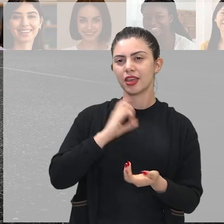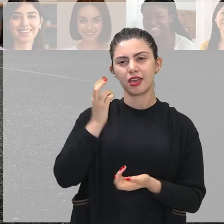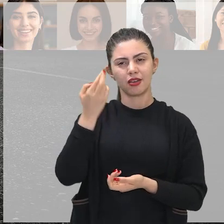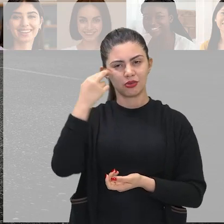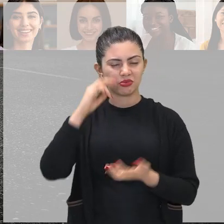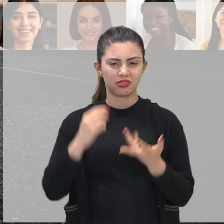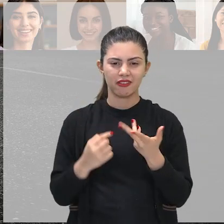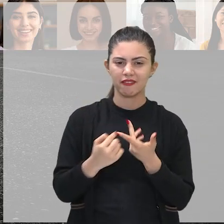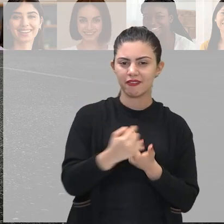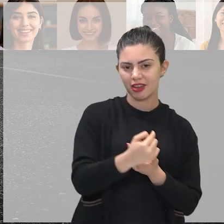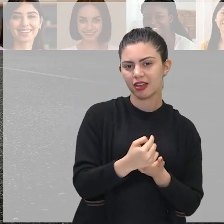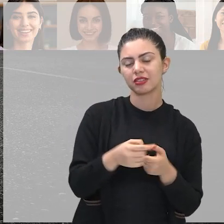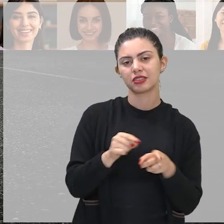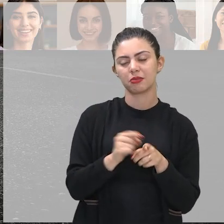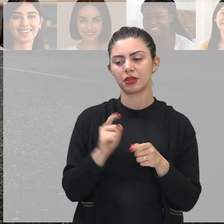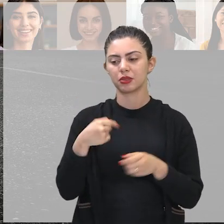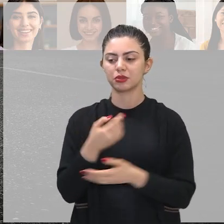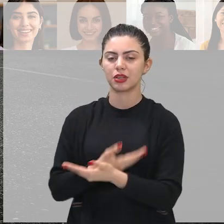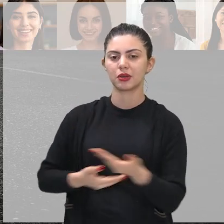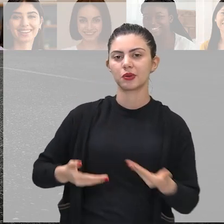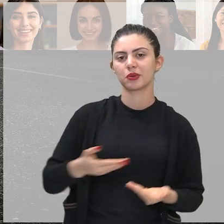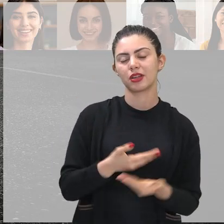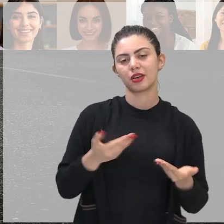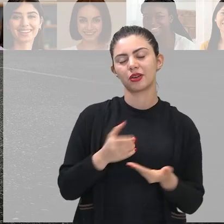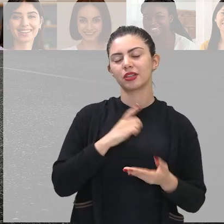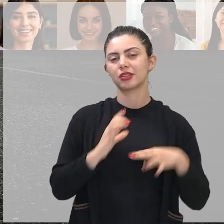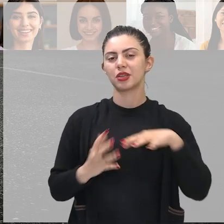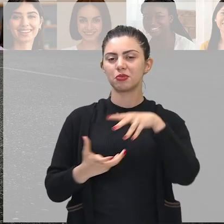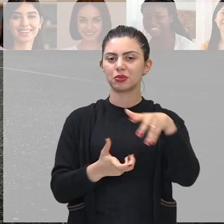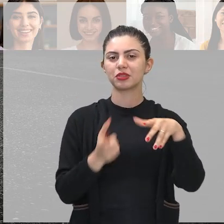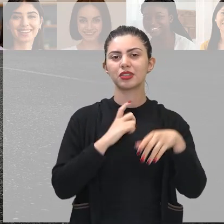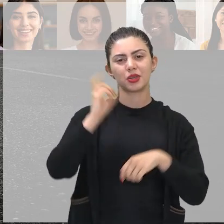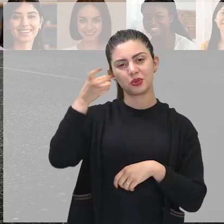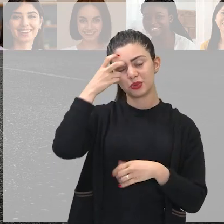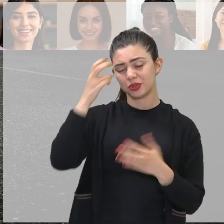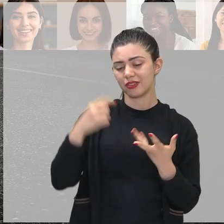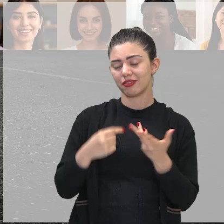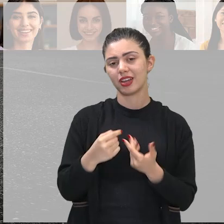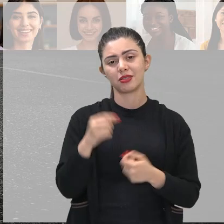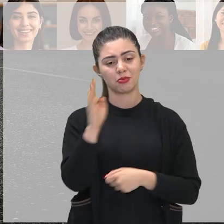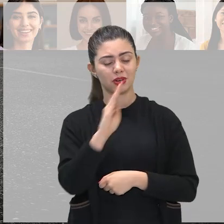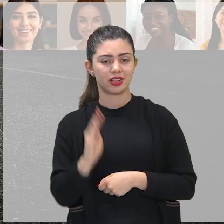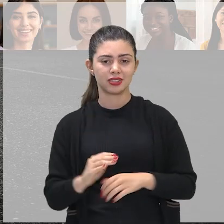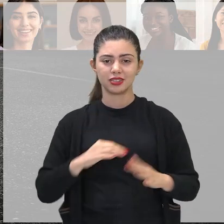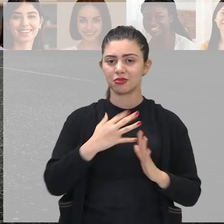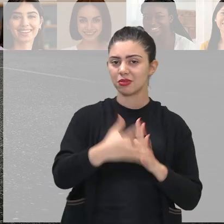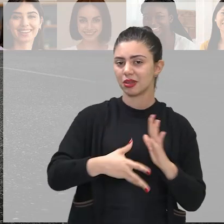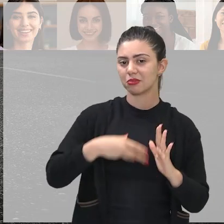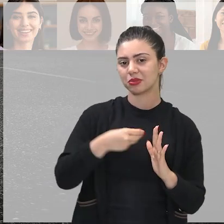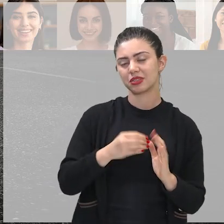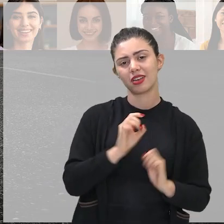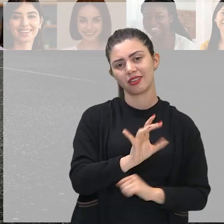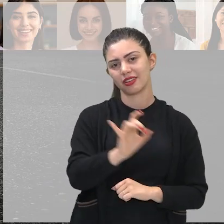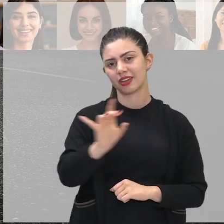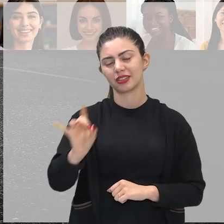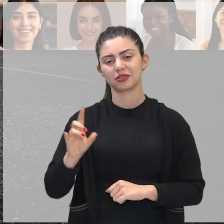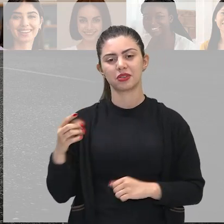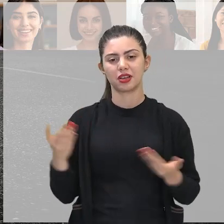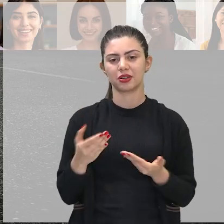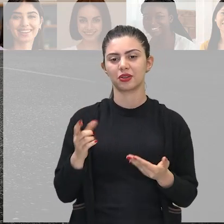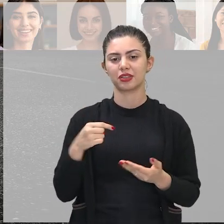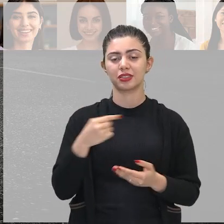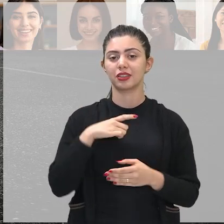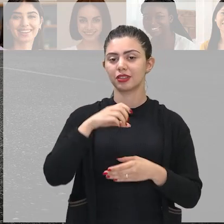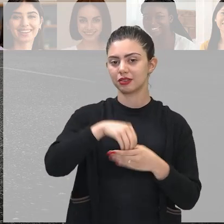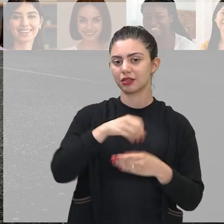da diversidade, da acolhida nesse mundo multicultural que é o Brasil, a Amazônia e